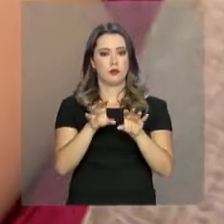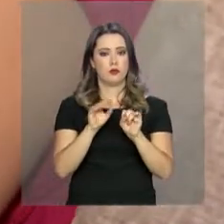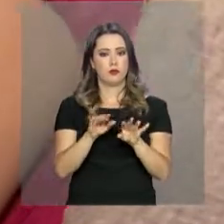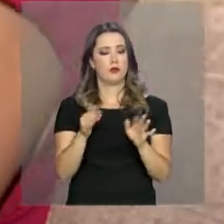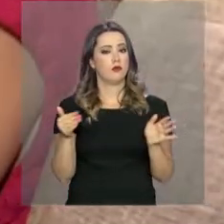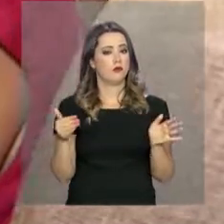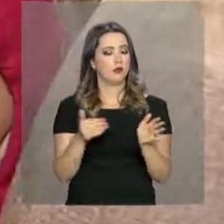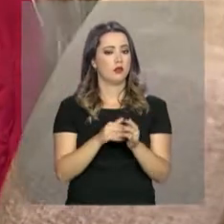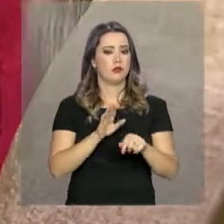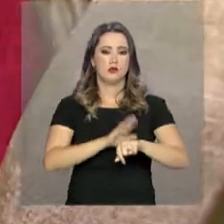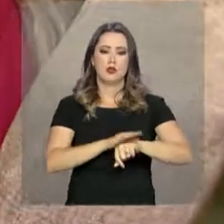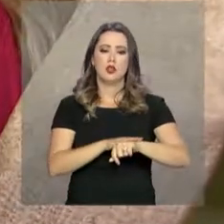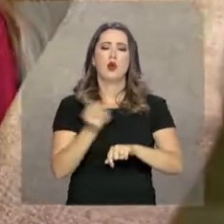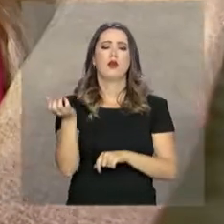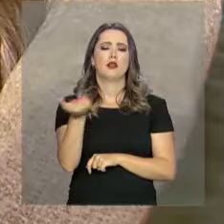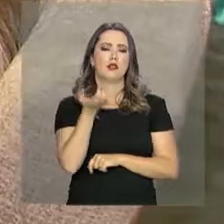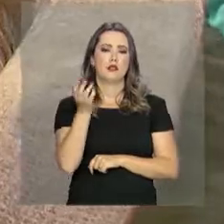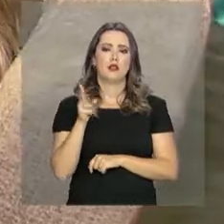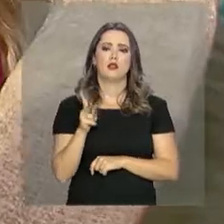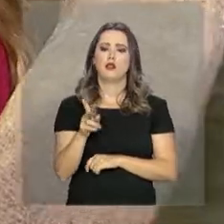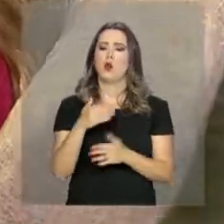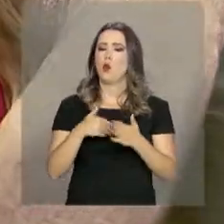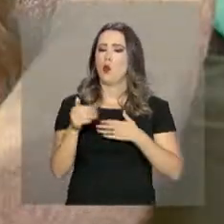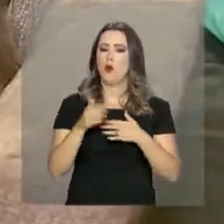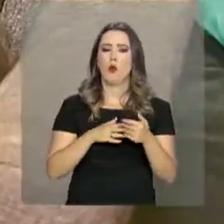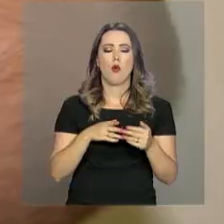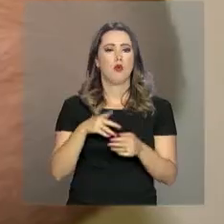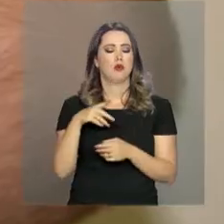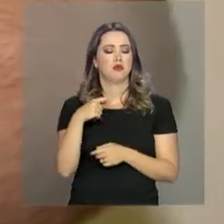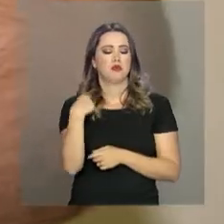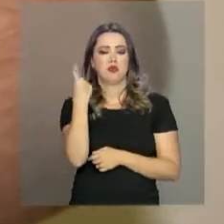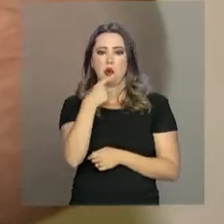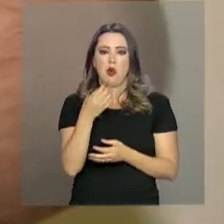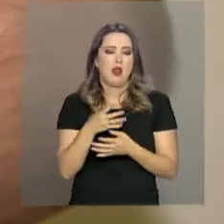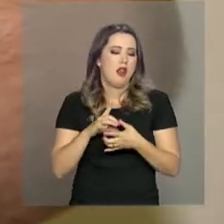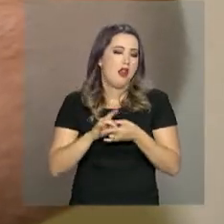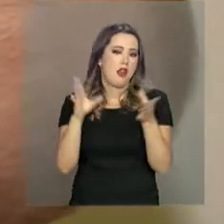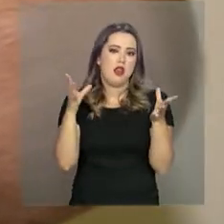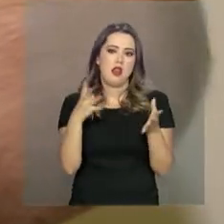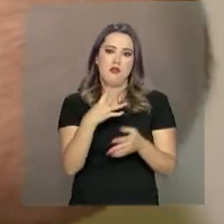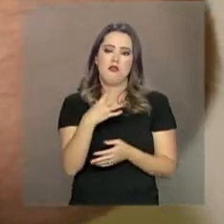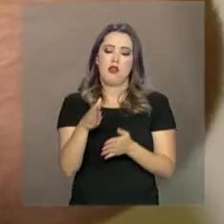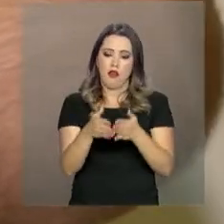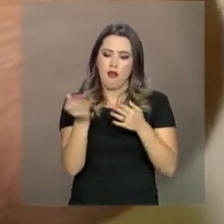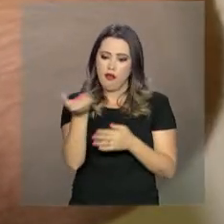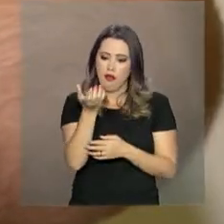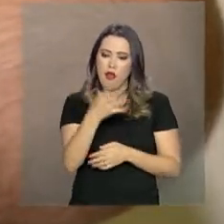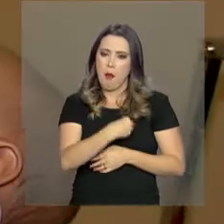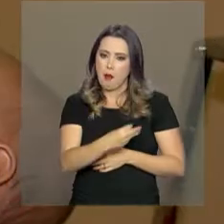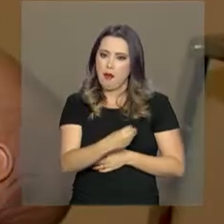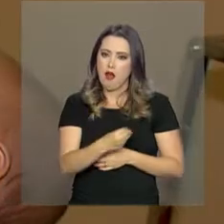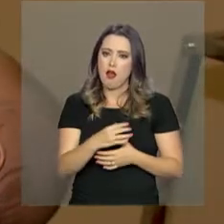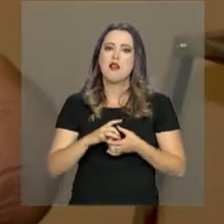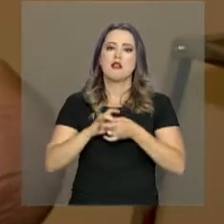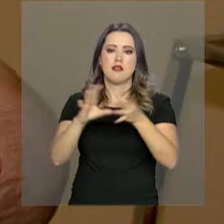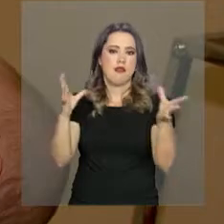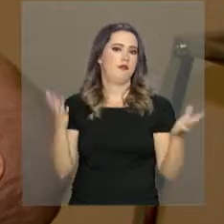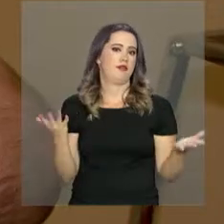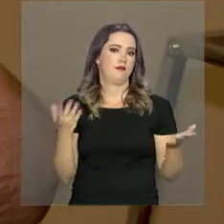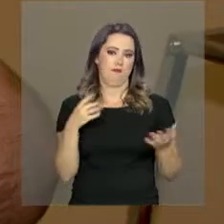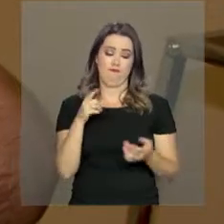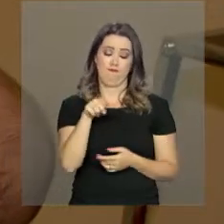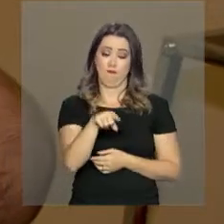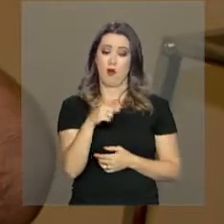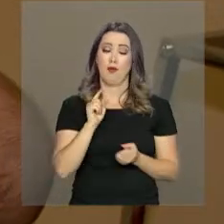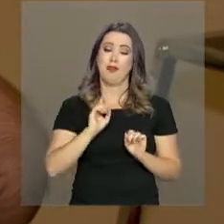amamentada na hora que quiser e quantas vezes quiser à chamada livre demanda mais dificuldades às vezes podem surgir